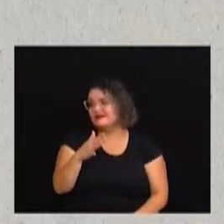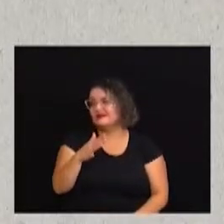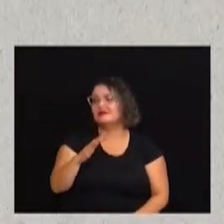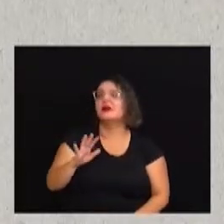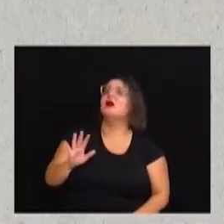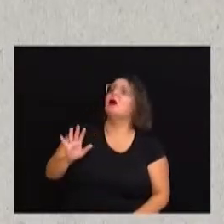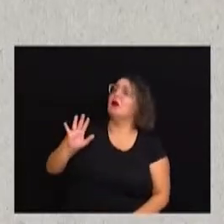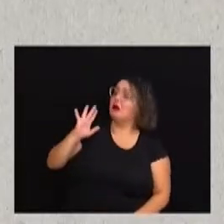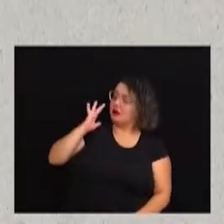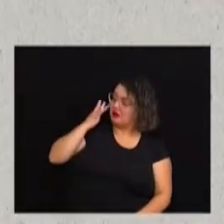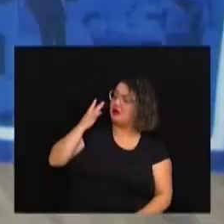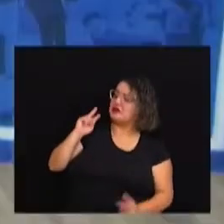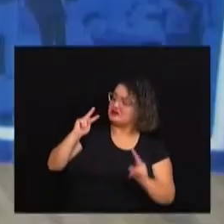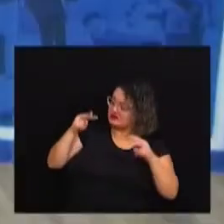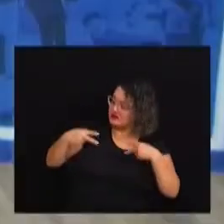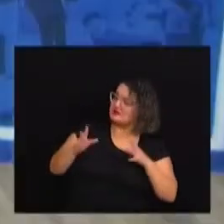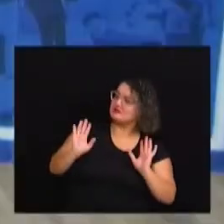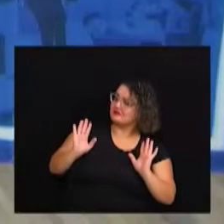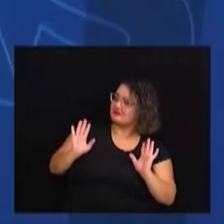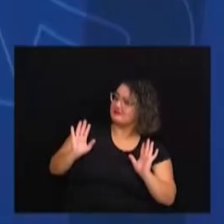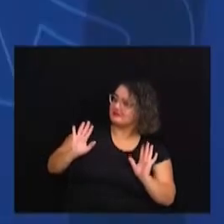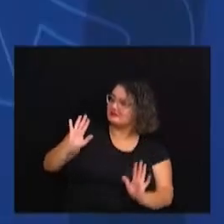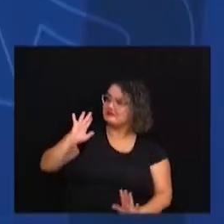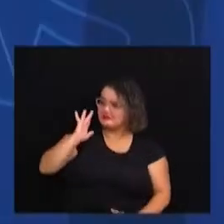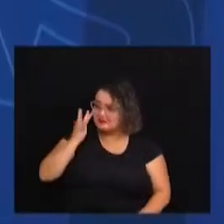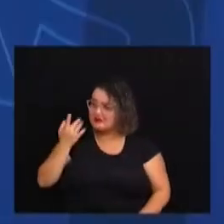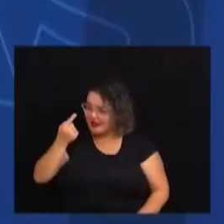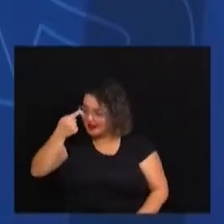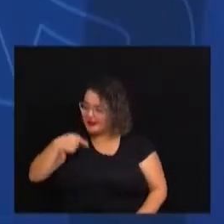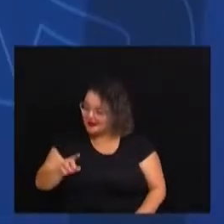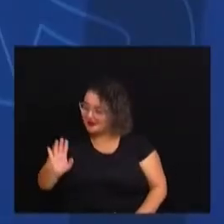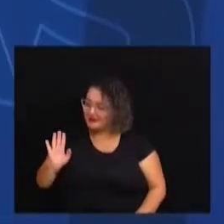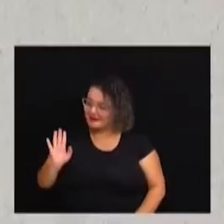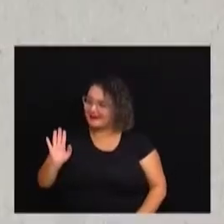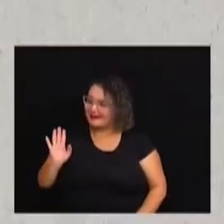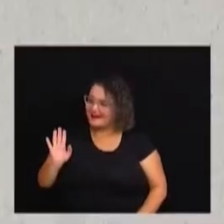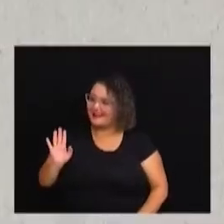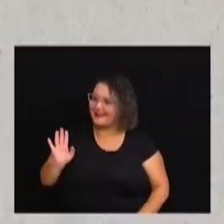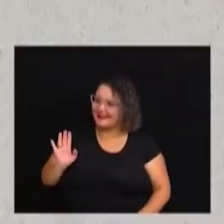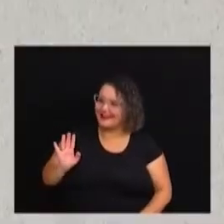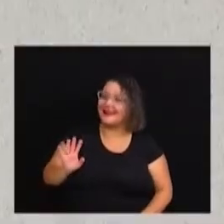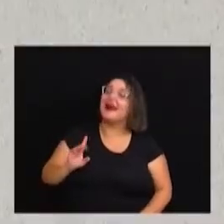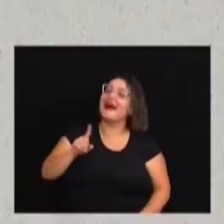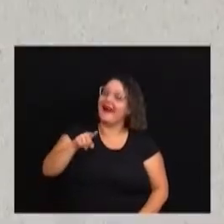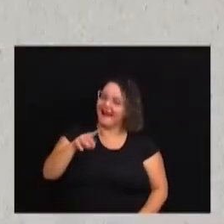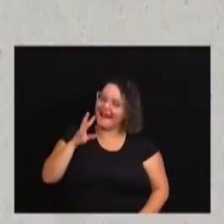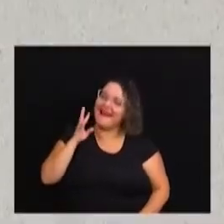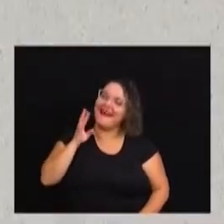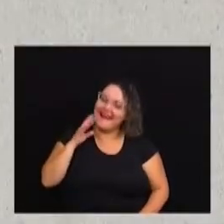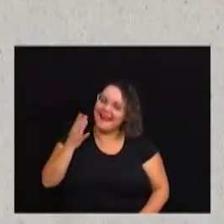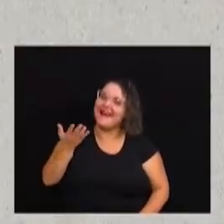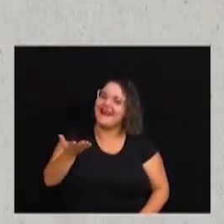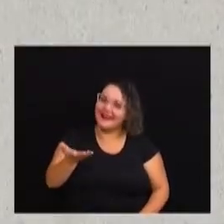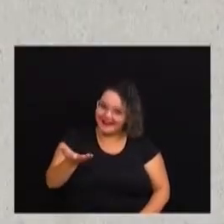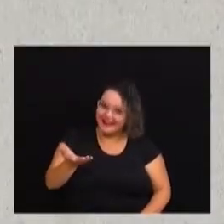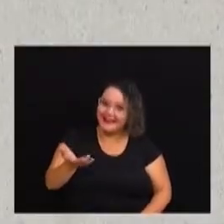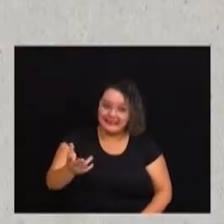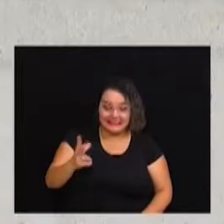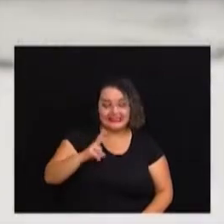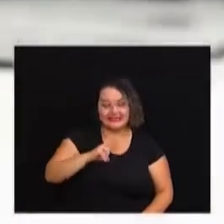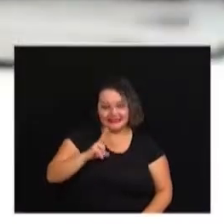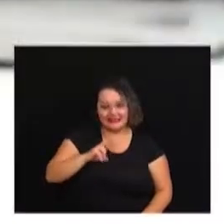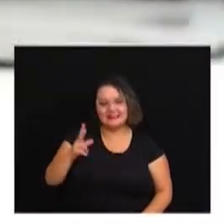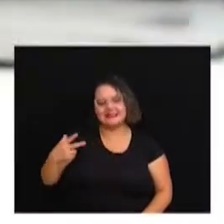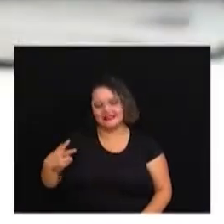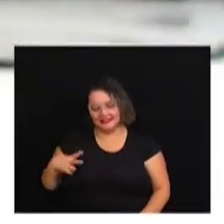que tô me encontrando aí, Tamires. Acho que tô encontrando meu perfil. Bacana. Pois é, existem umas